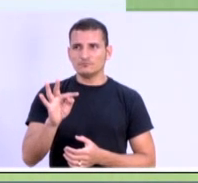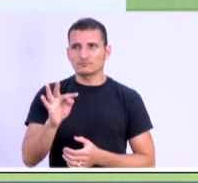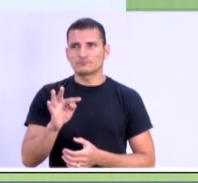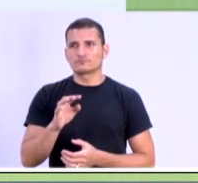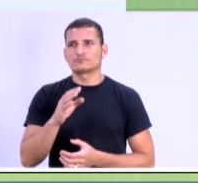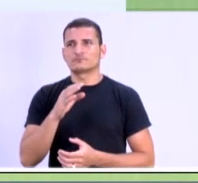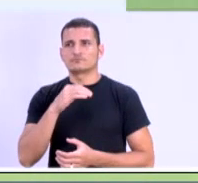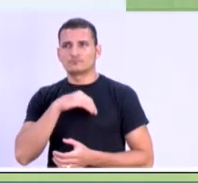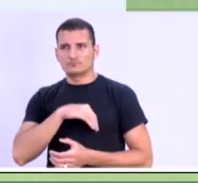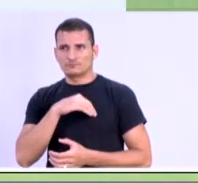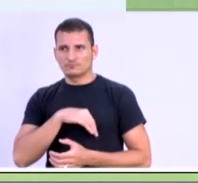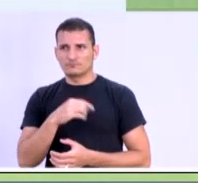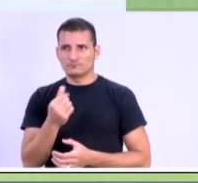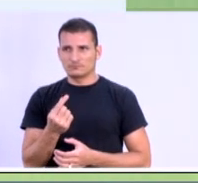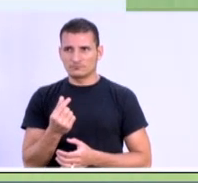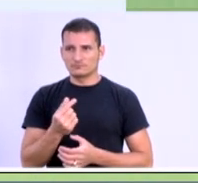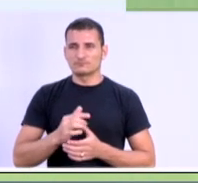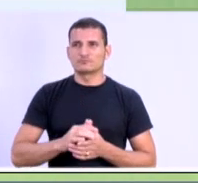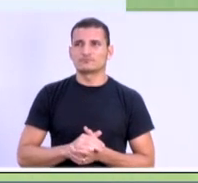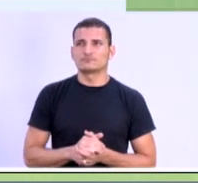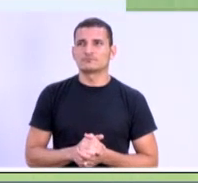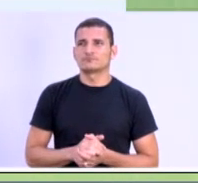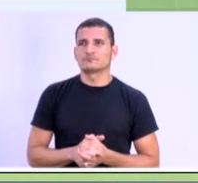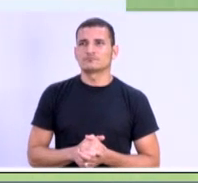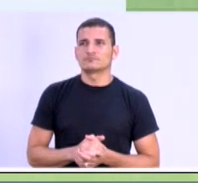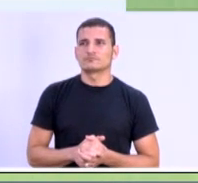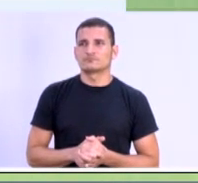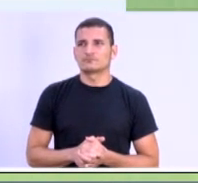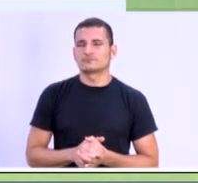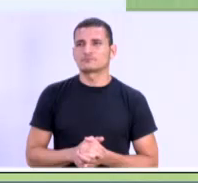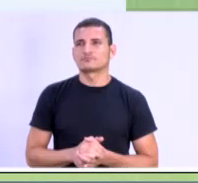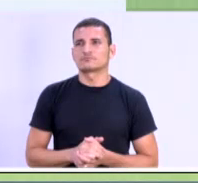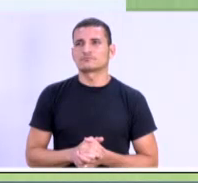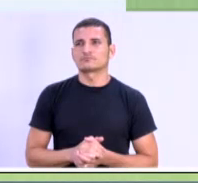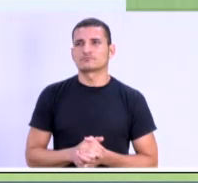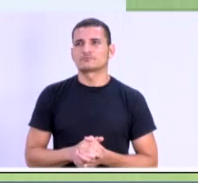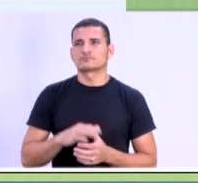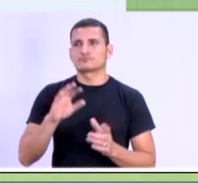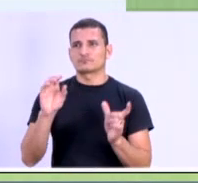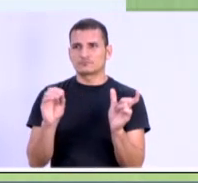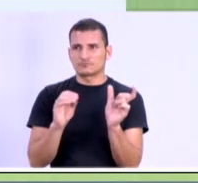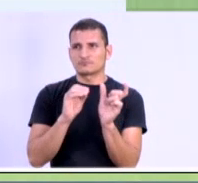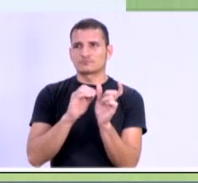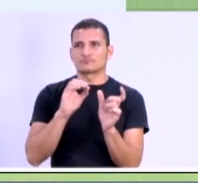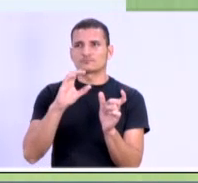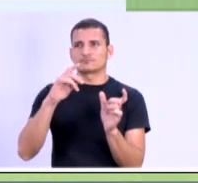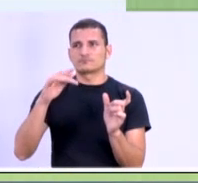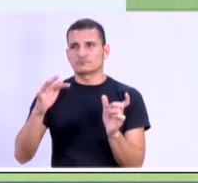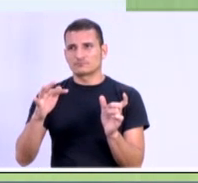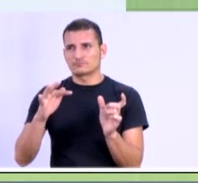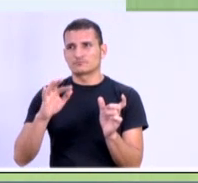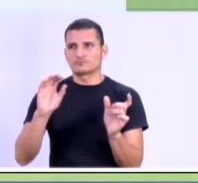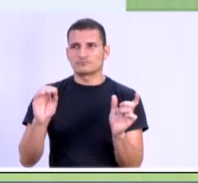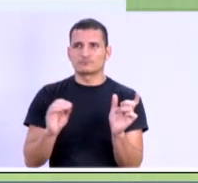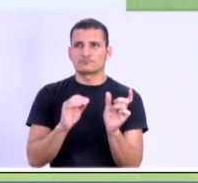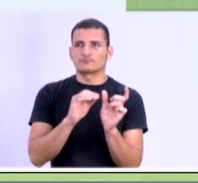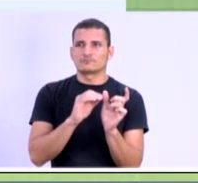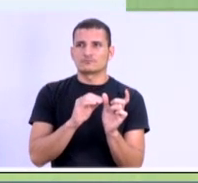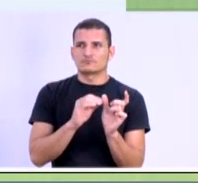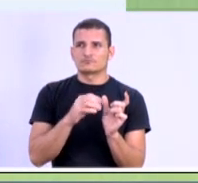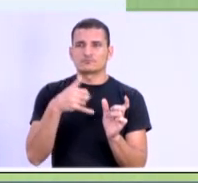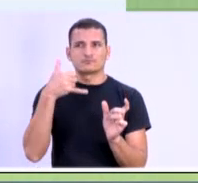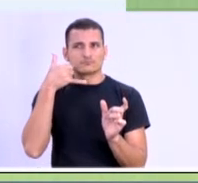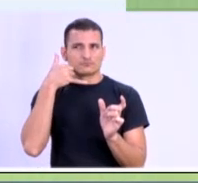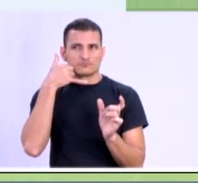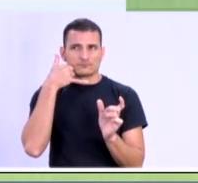nome estranho, né? Mas vamos usar atribuir a data de nascimento, atribuir a renda familiar, atribuir o CPF e, por último, atribuir o